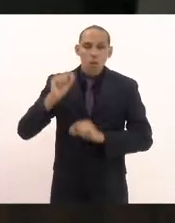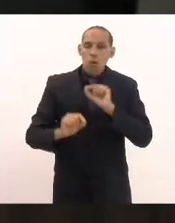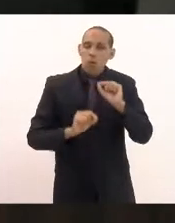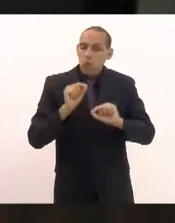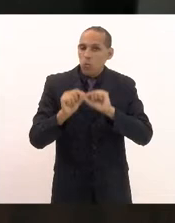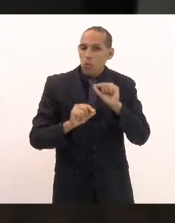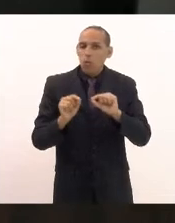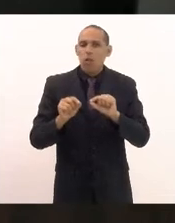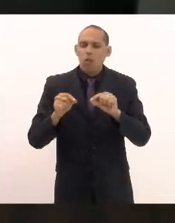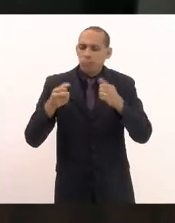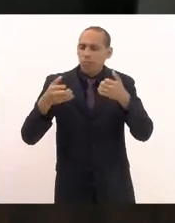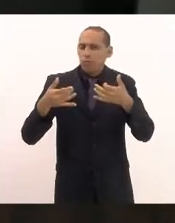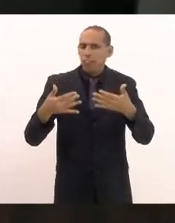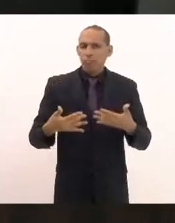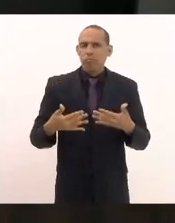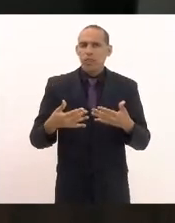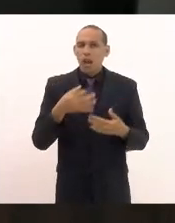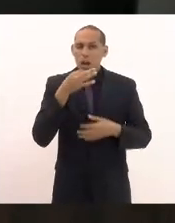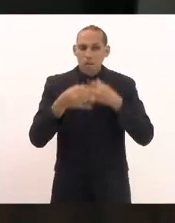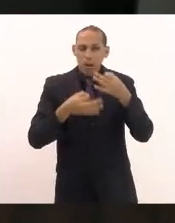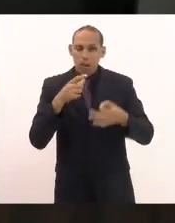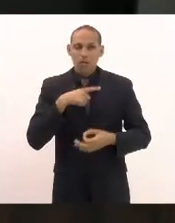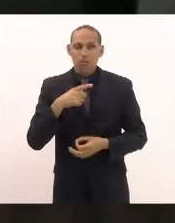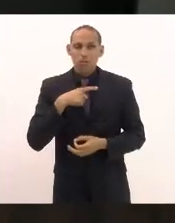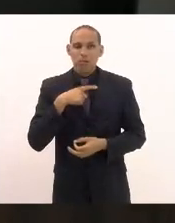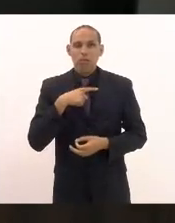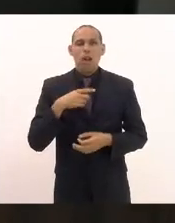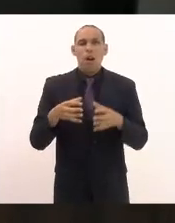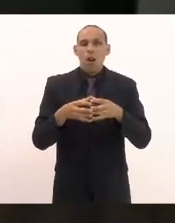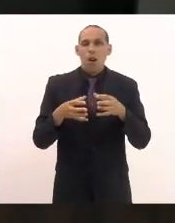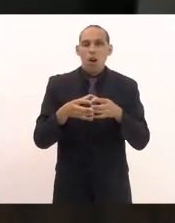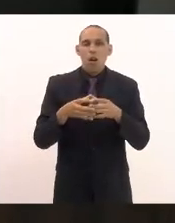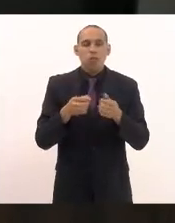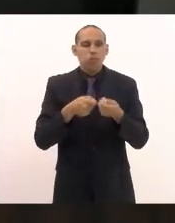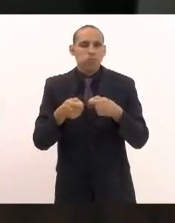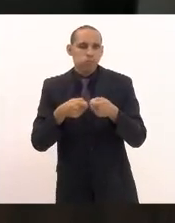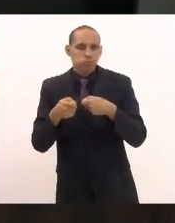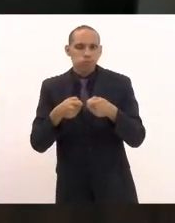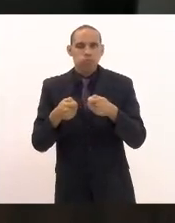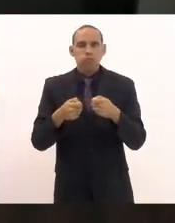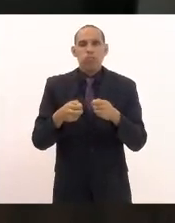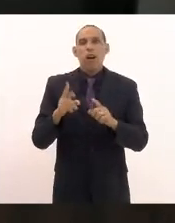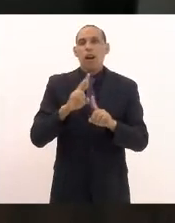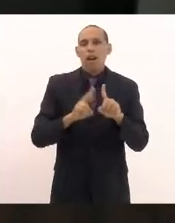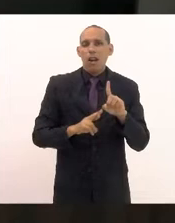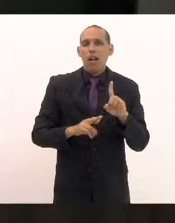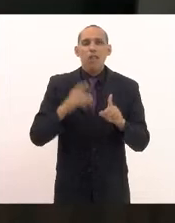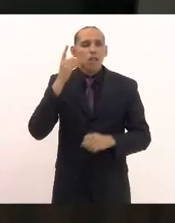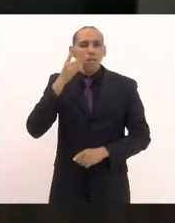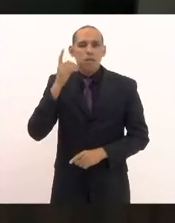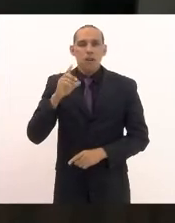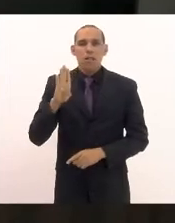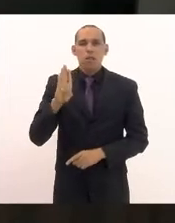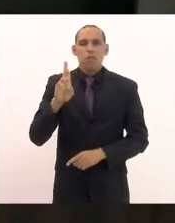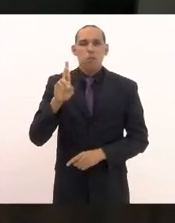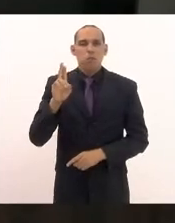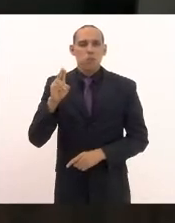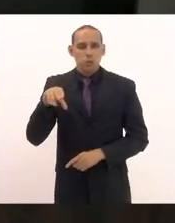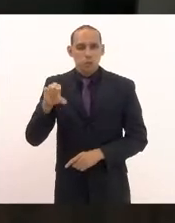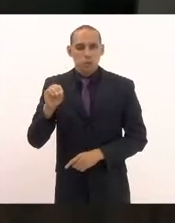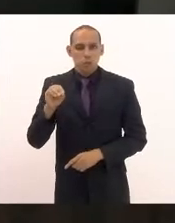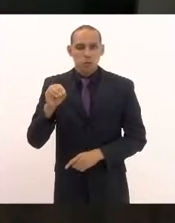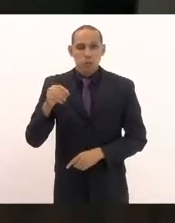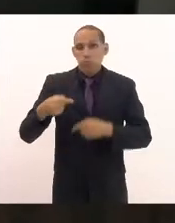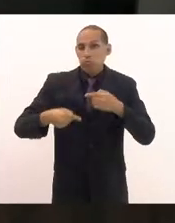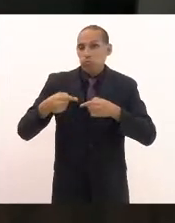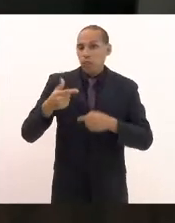dá outras providências. Pareceres da Comissão de Indicação Legislativa favorável. Relator, deputado Bruno Dauário. Em discussão, não havendo quem